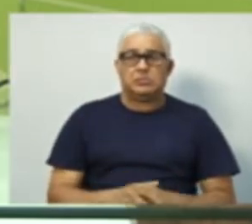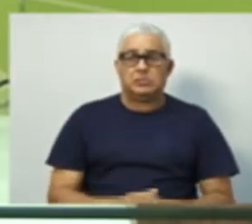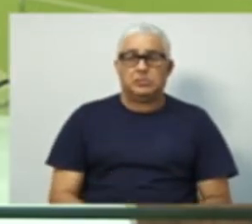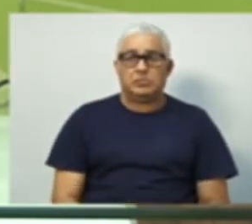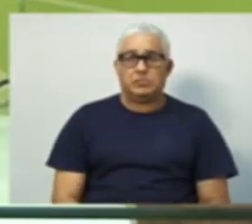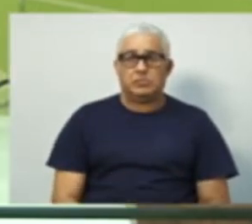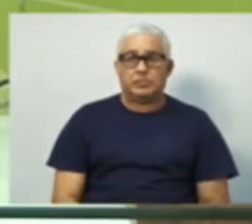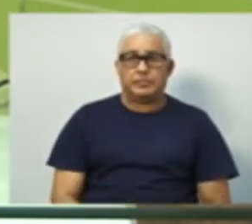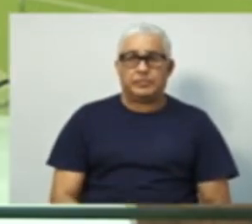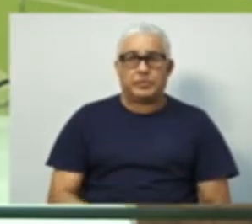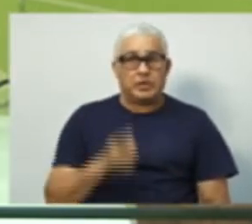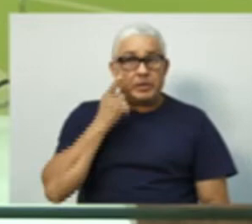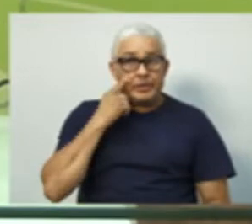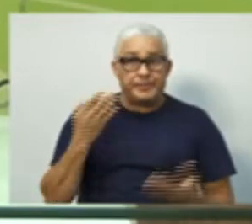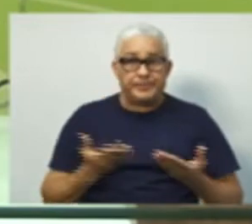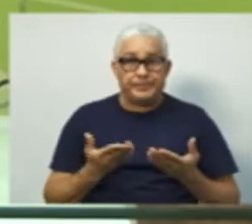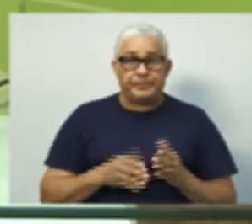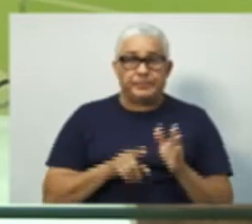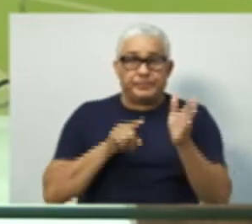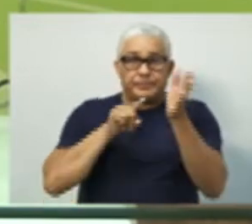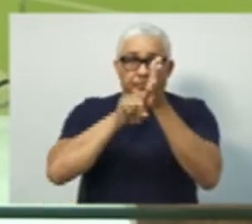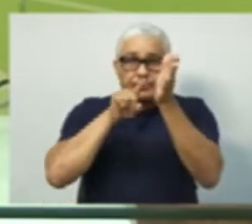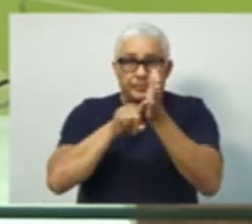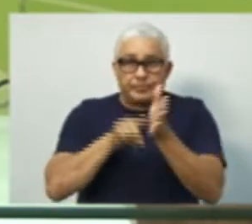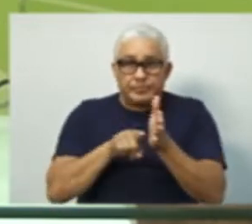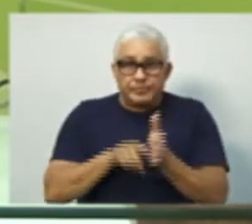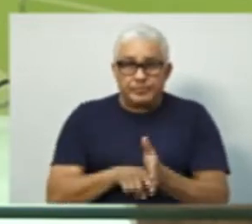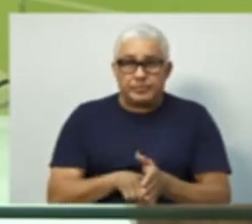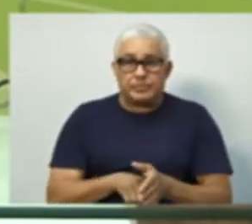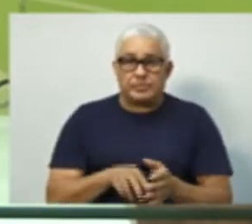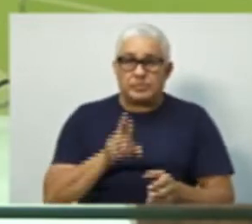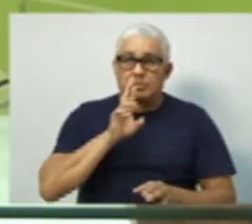Então, o orçamento de vendas, alguns aspectos devem ser considerados.